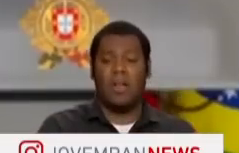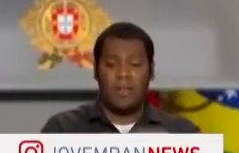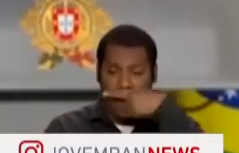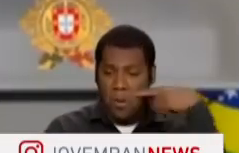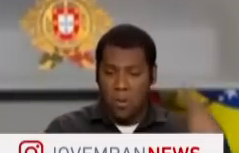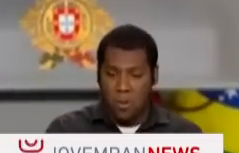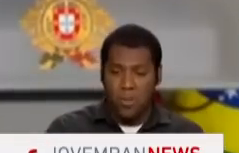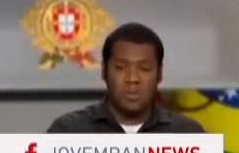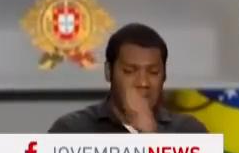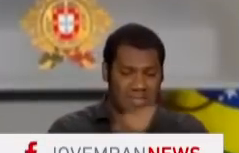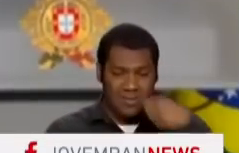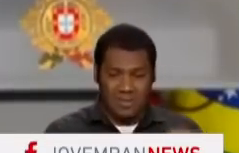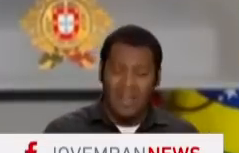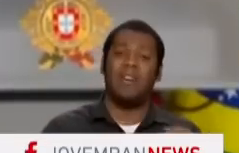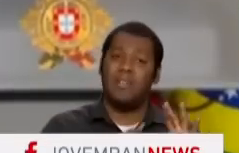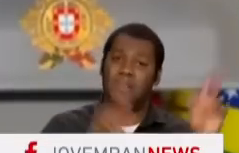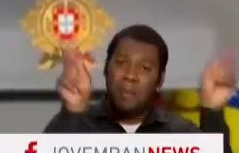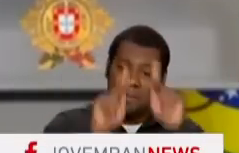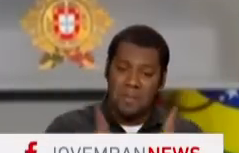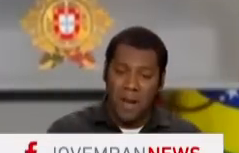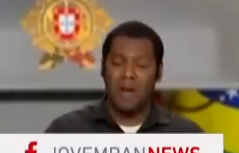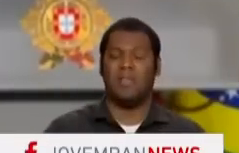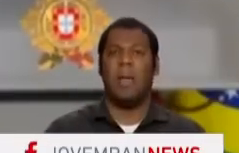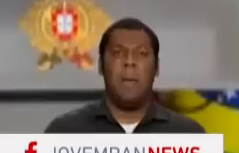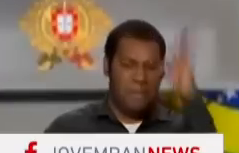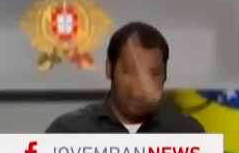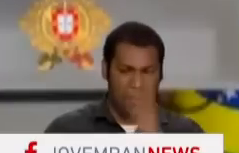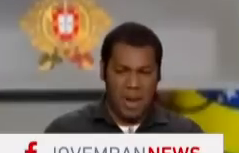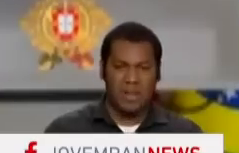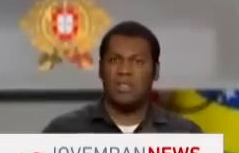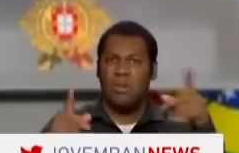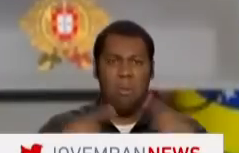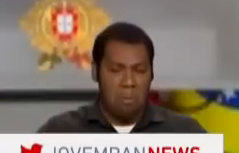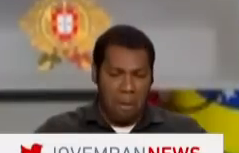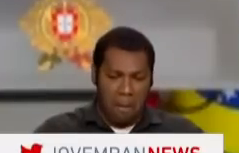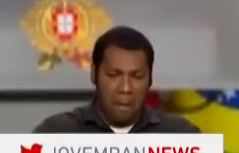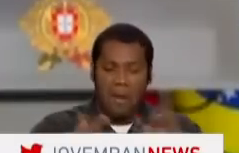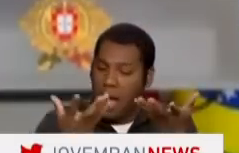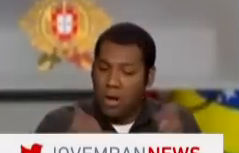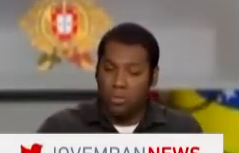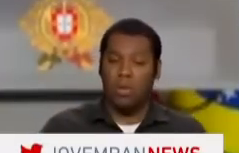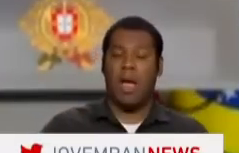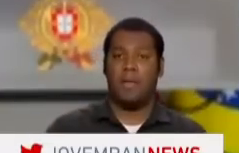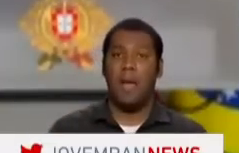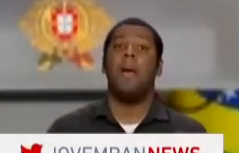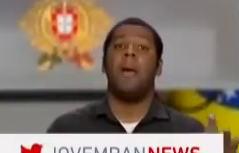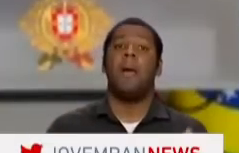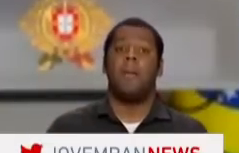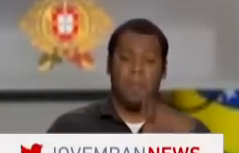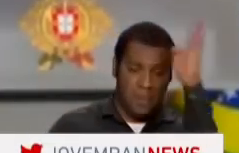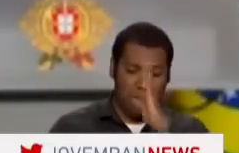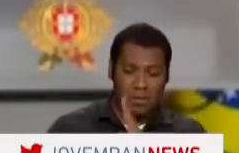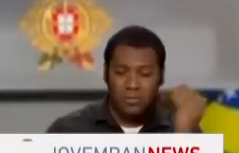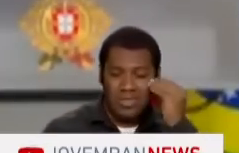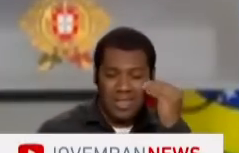no português. Essa viagem está sendo programada desde o iniciozinho de janeiro, quando o presidente de Portugal